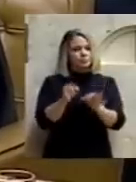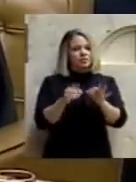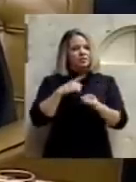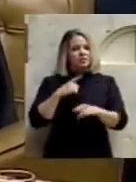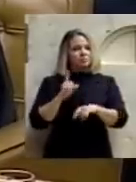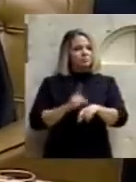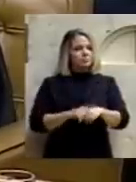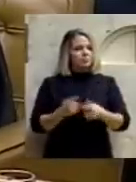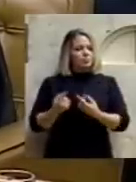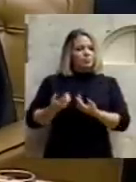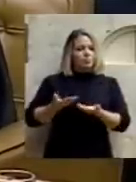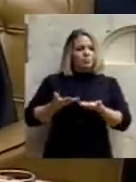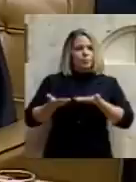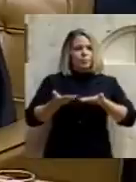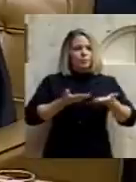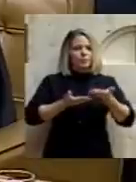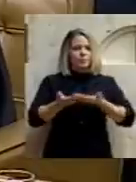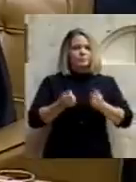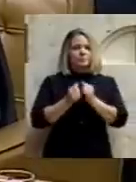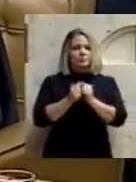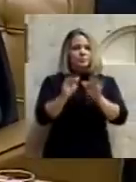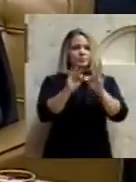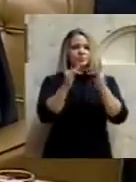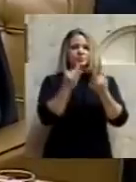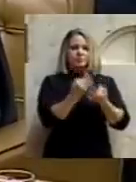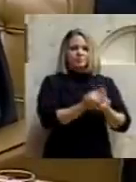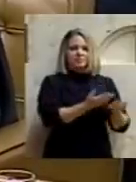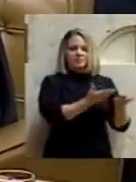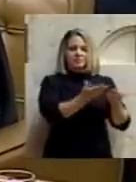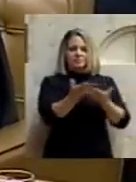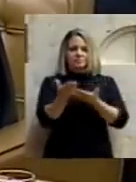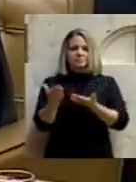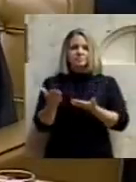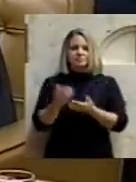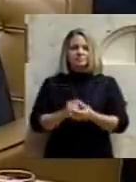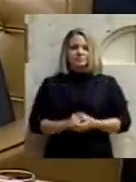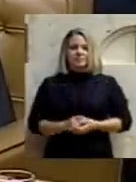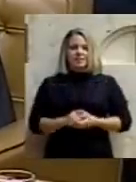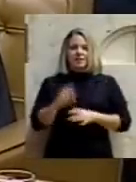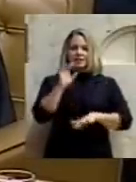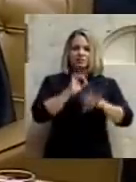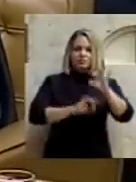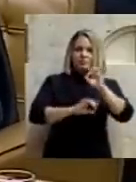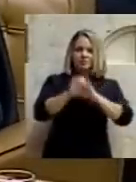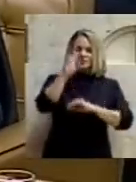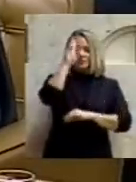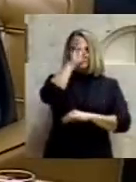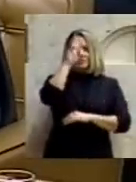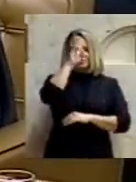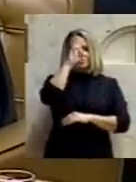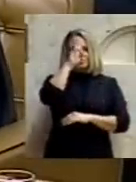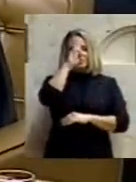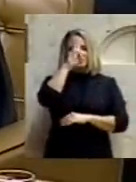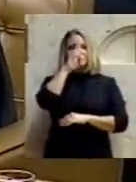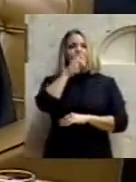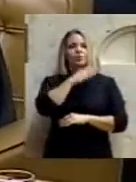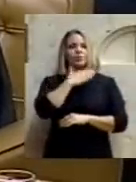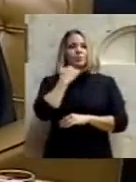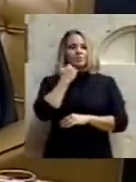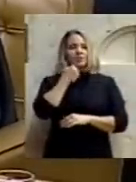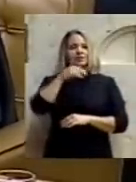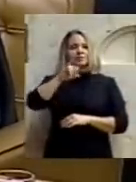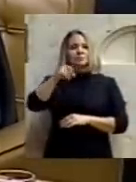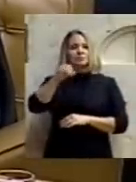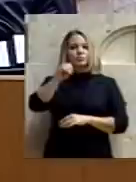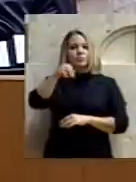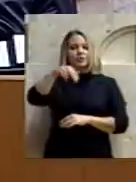desse momento mágico com os familiares de Vossa Excelência, em especial em memória ao seu falecido pai,